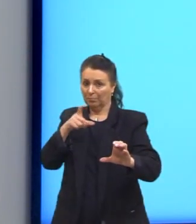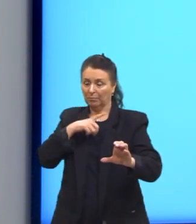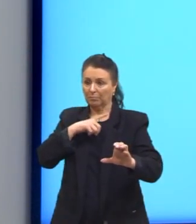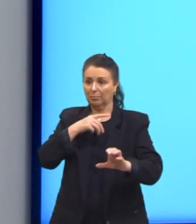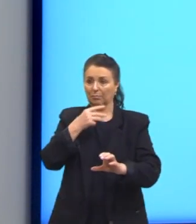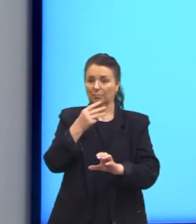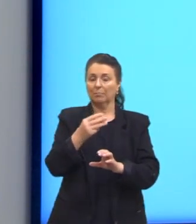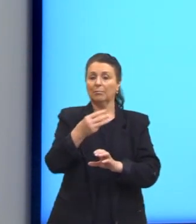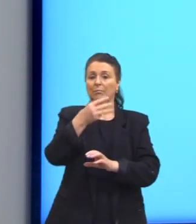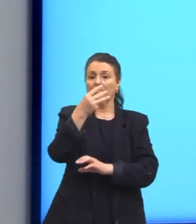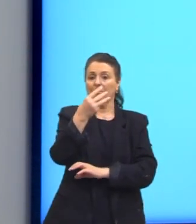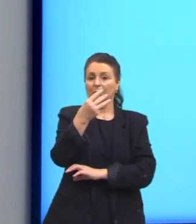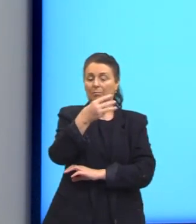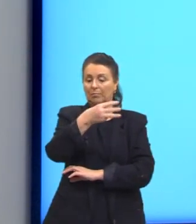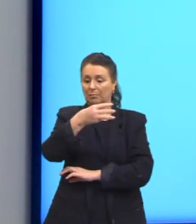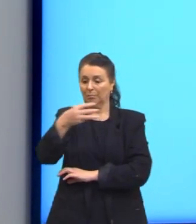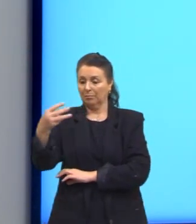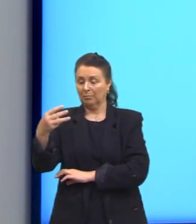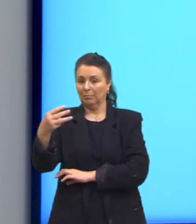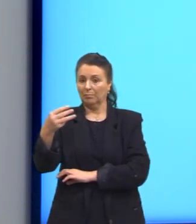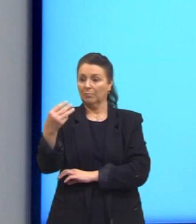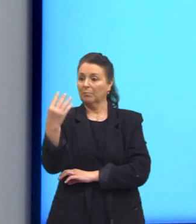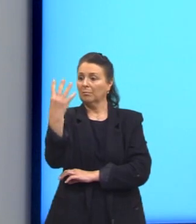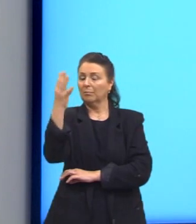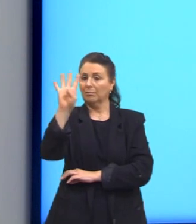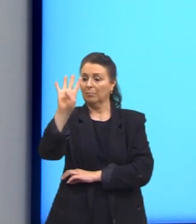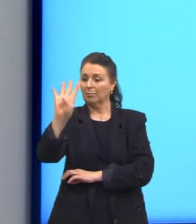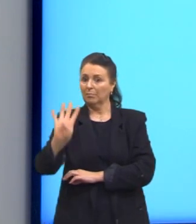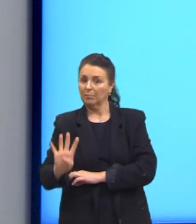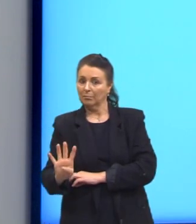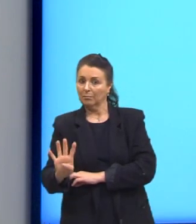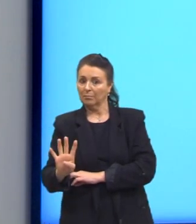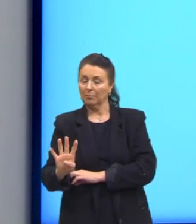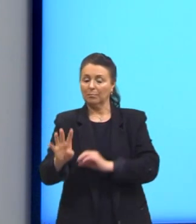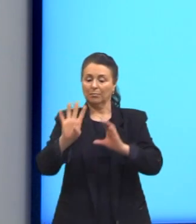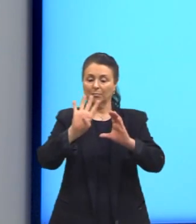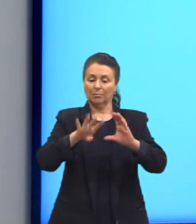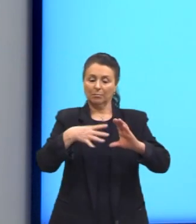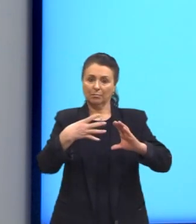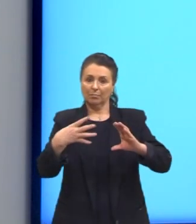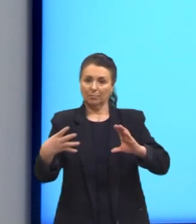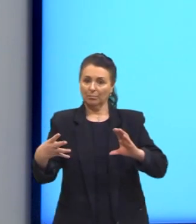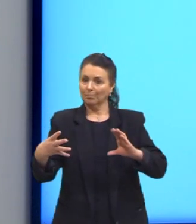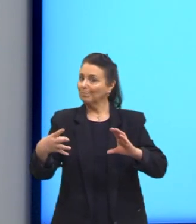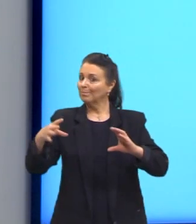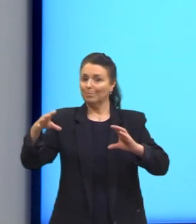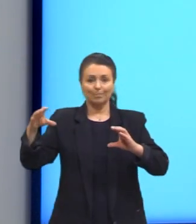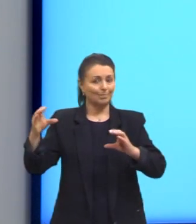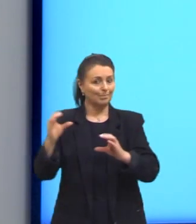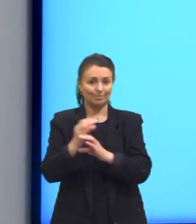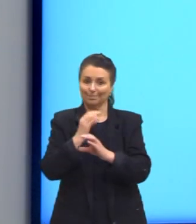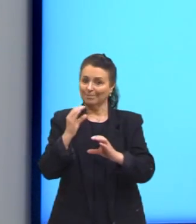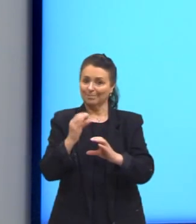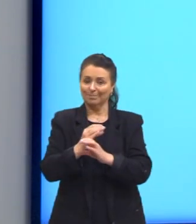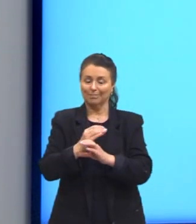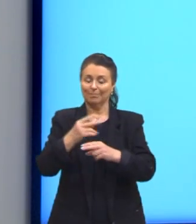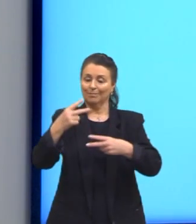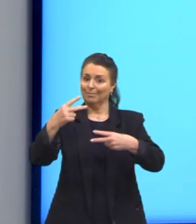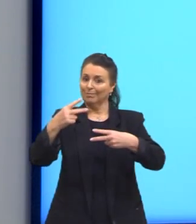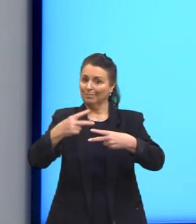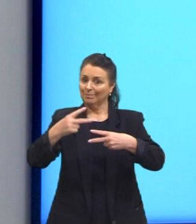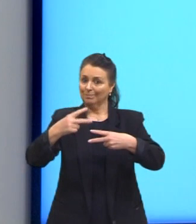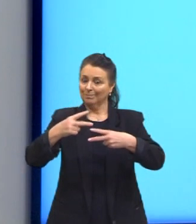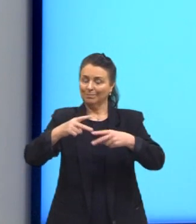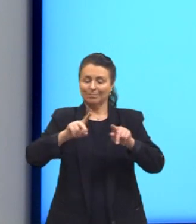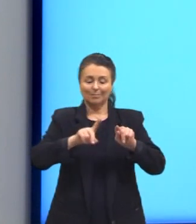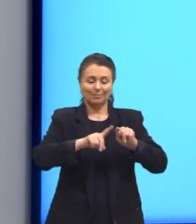três linhas e quatro colunas. Ou a matriz incompleta, eu pego só os coeficientes das